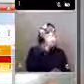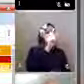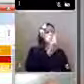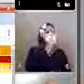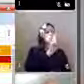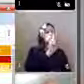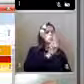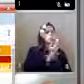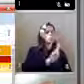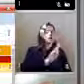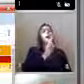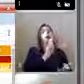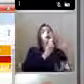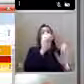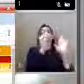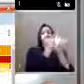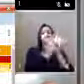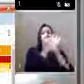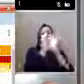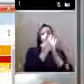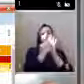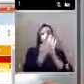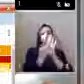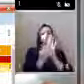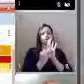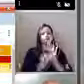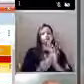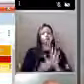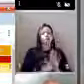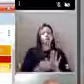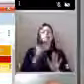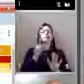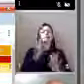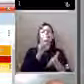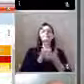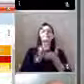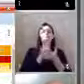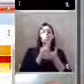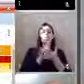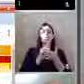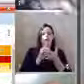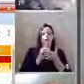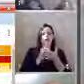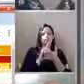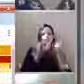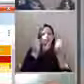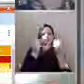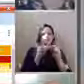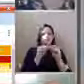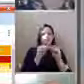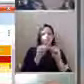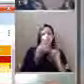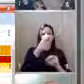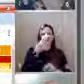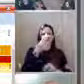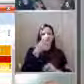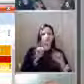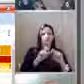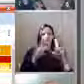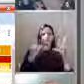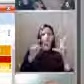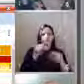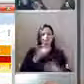e registramos na ficha qual dicionário apresenta o registro. Também coletamos alguns